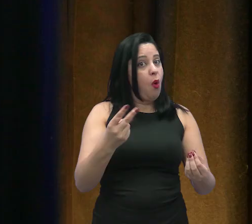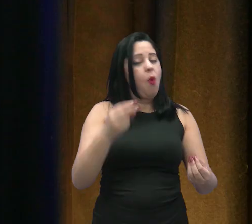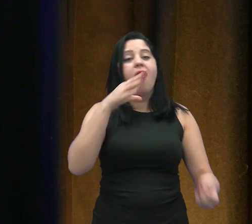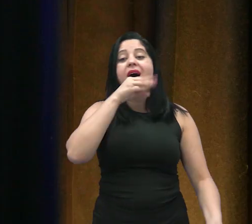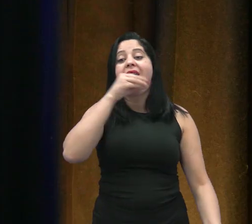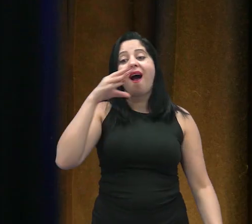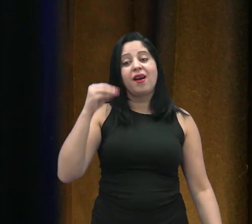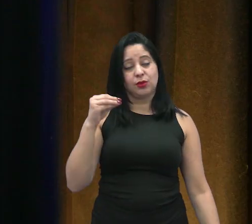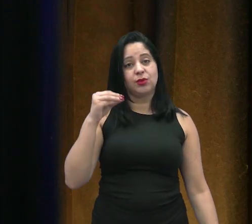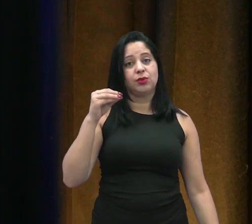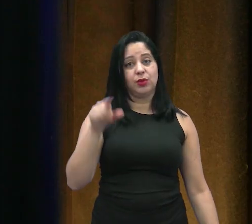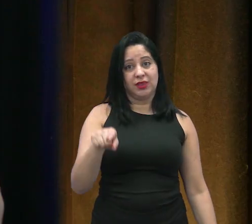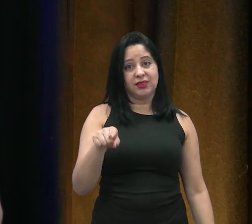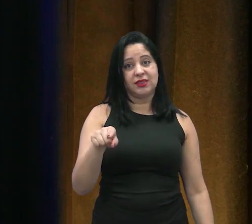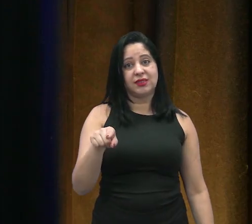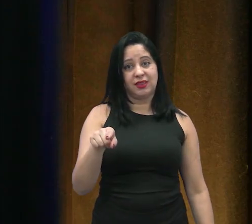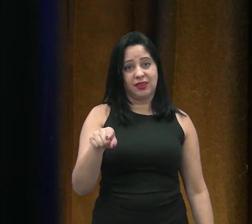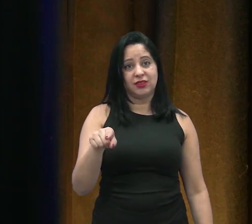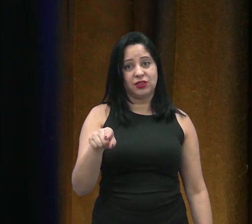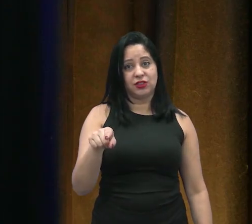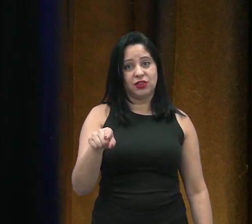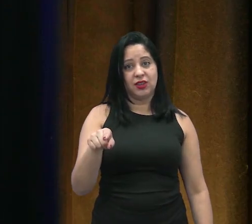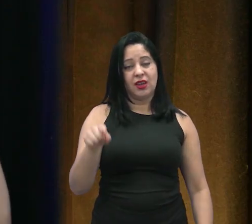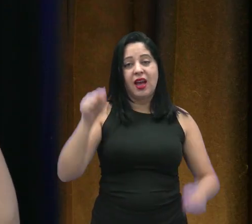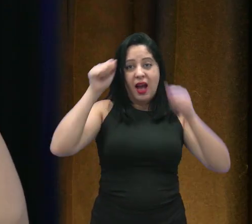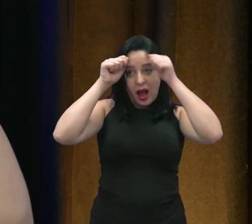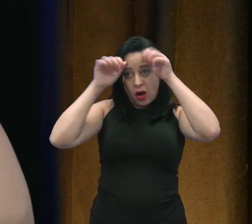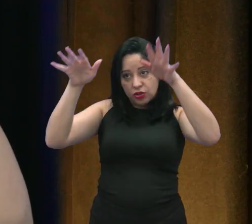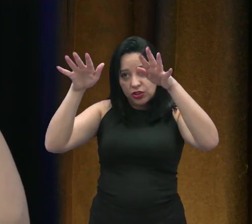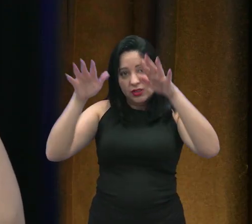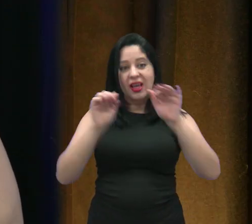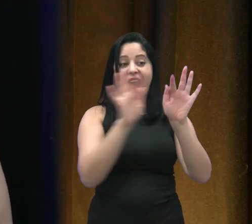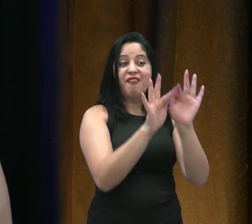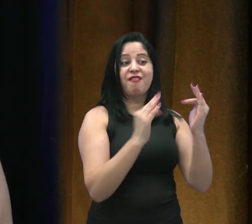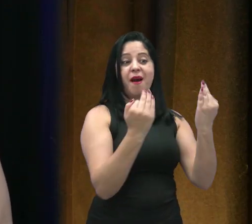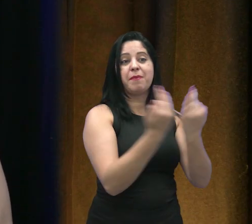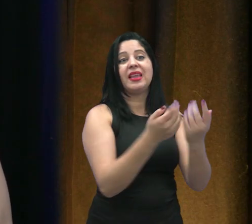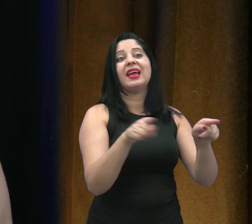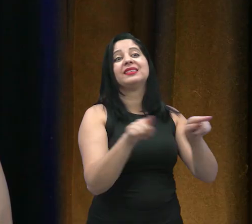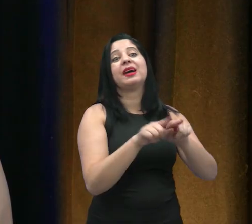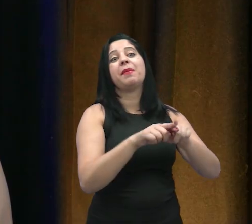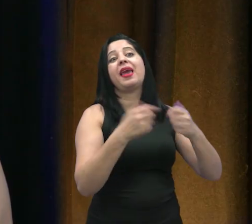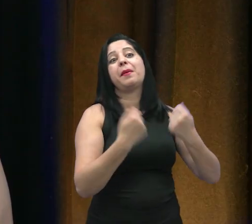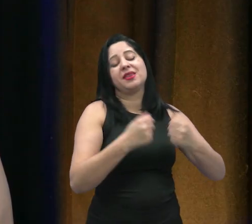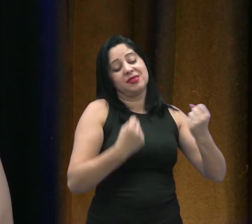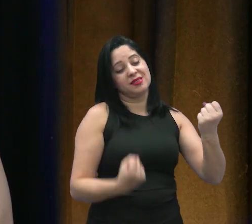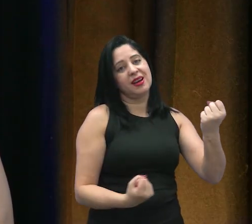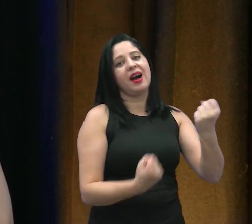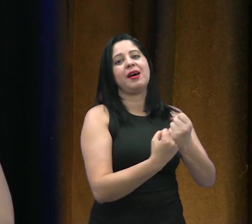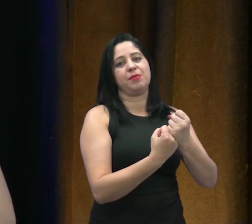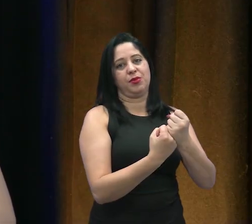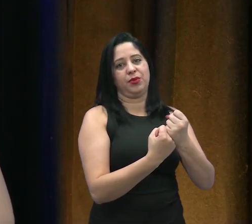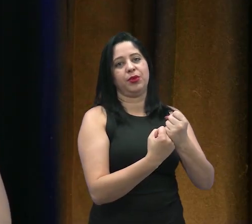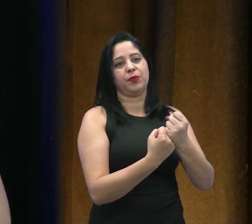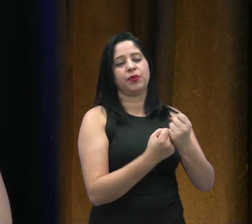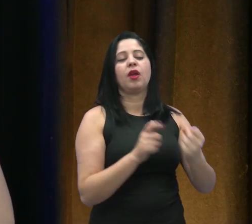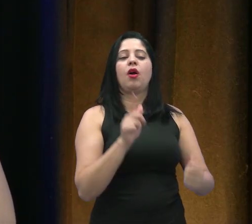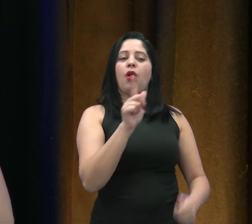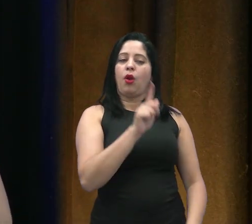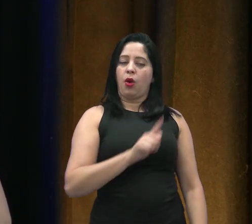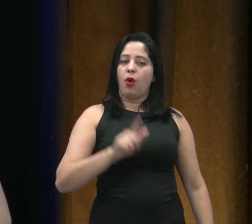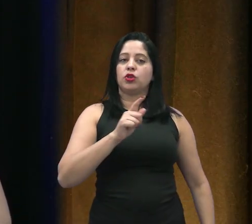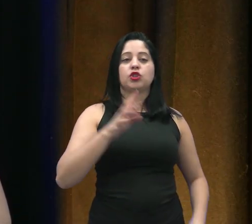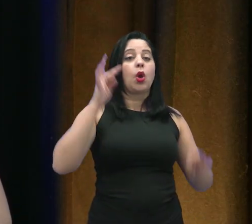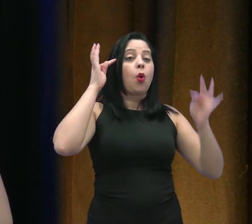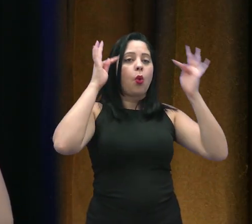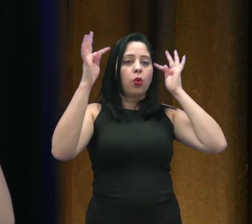ali sendo trabalhado, que está em terapia, mas é importante as famílias também buscarem um suporte para elas. É óbvio que o terapeuta que